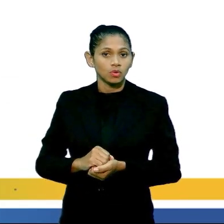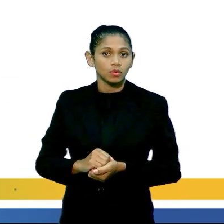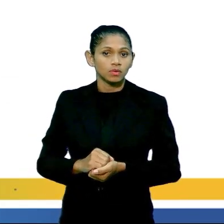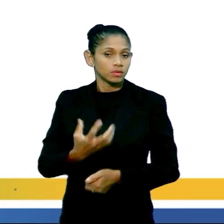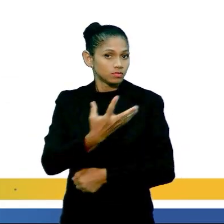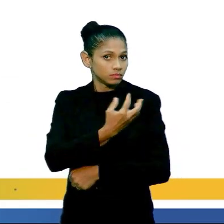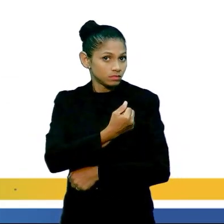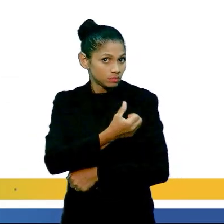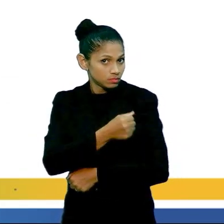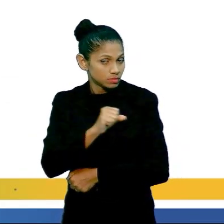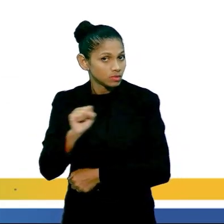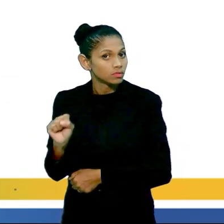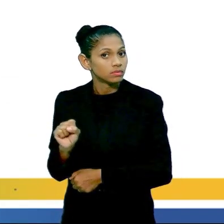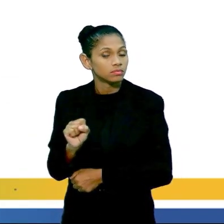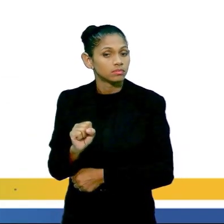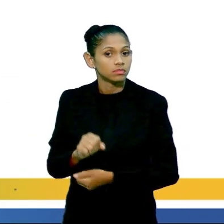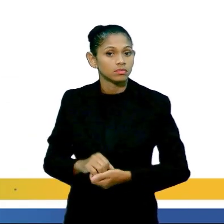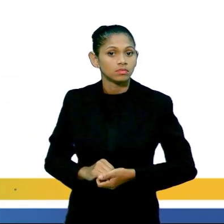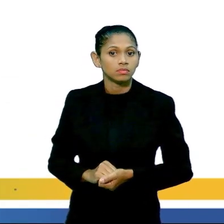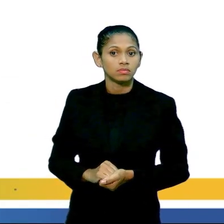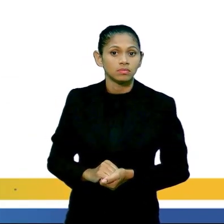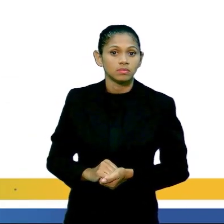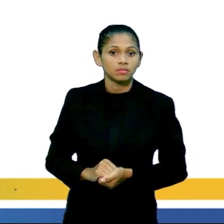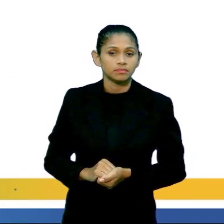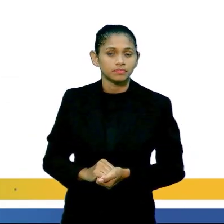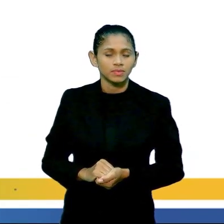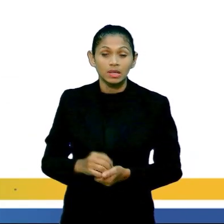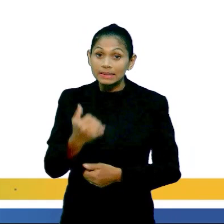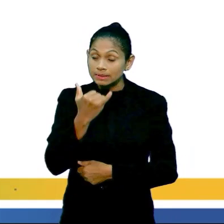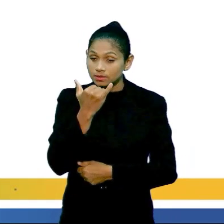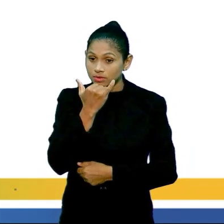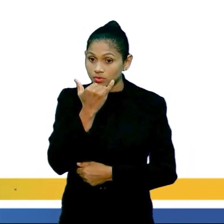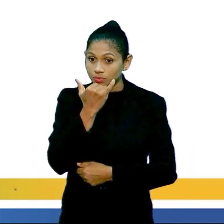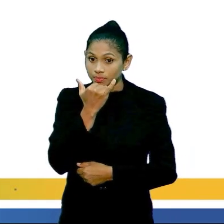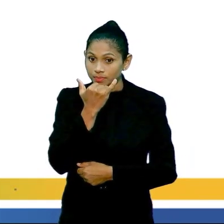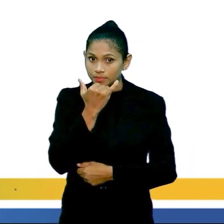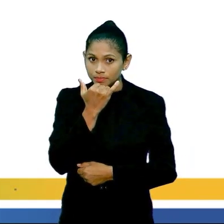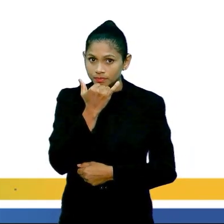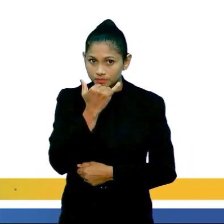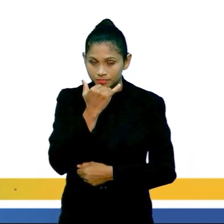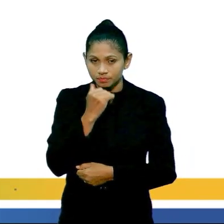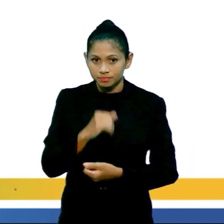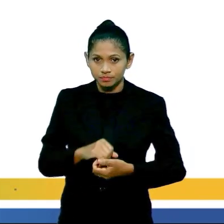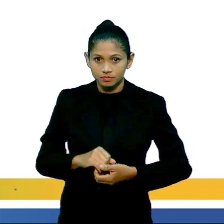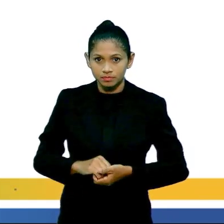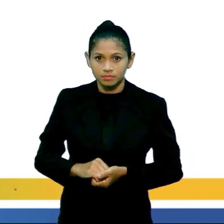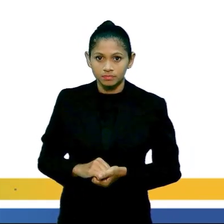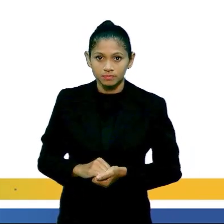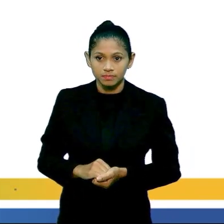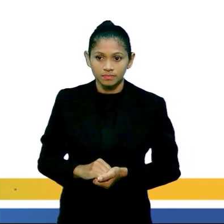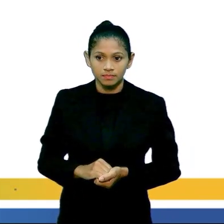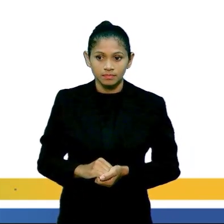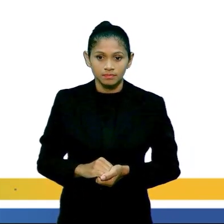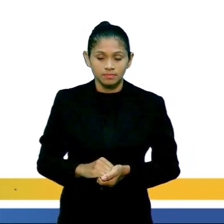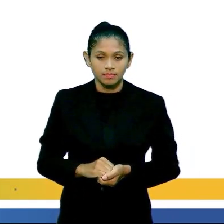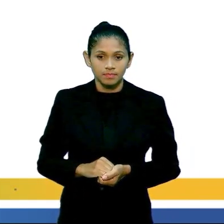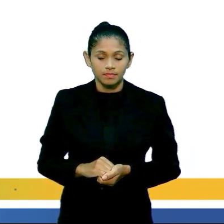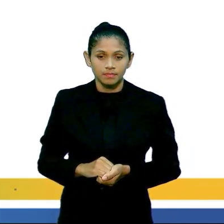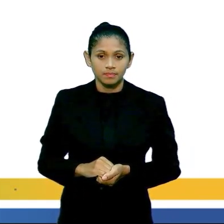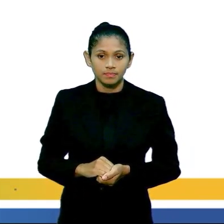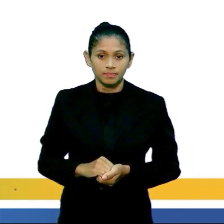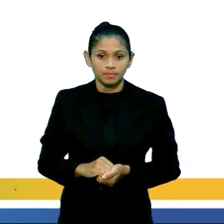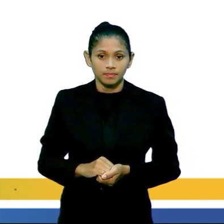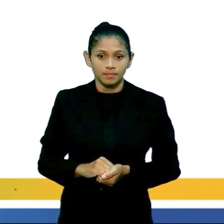8, né? Só que, perdão, galera, essa questão é uma questão extra, tá? Que eu trouxe para vocês, para